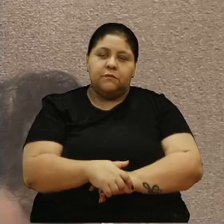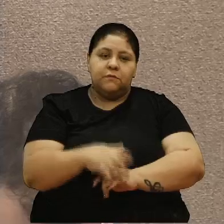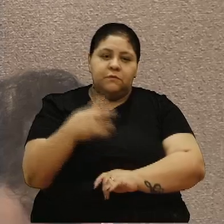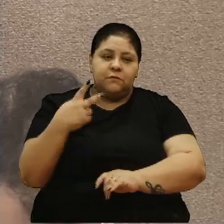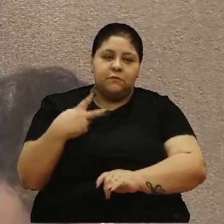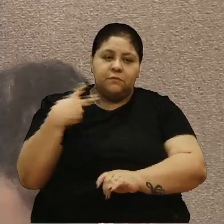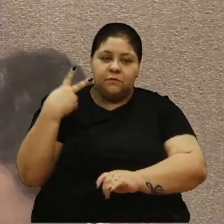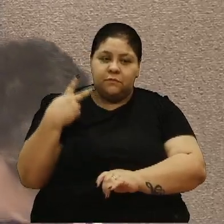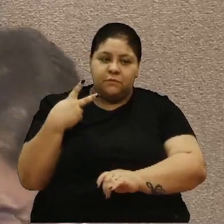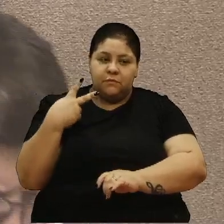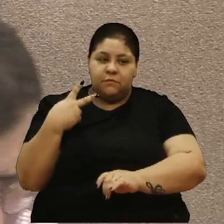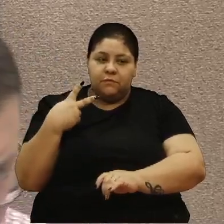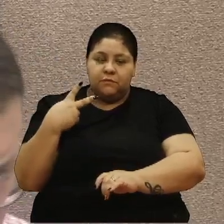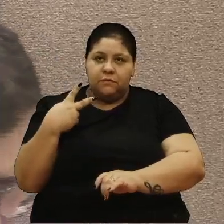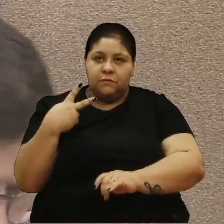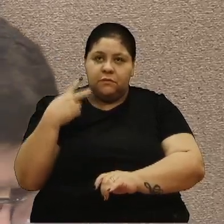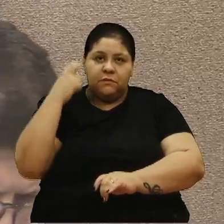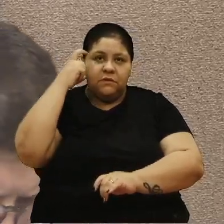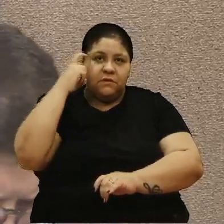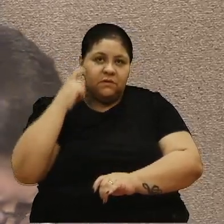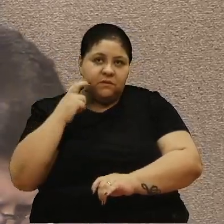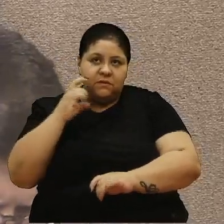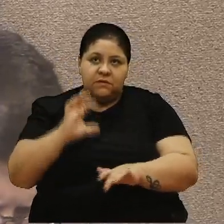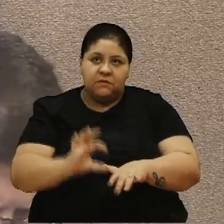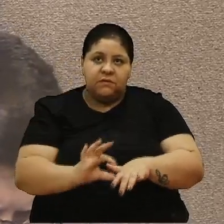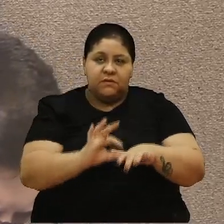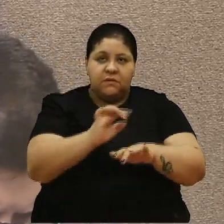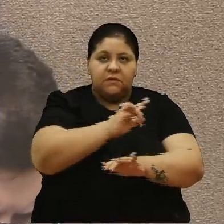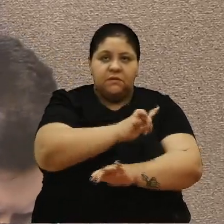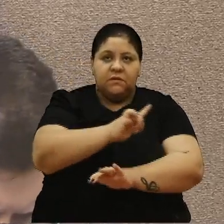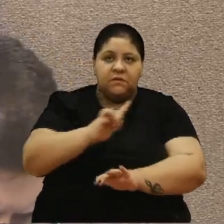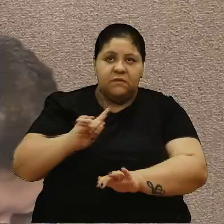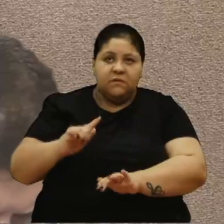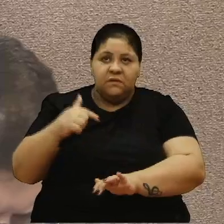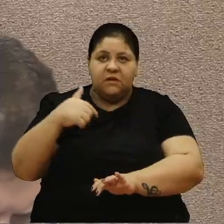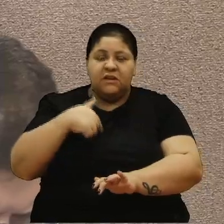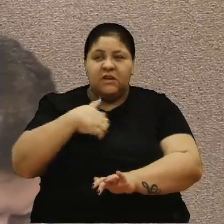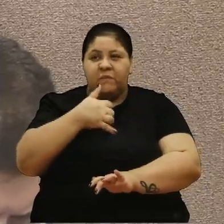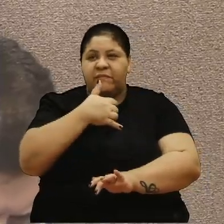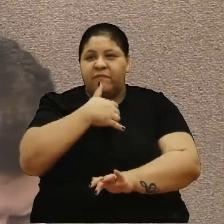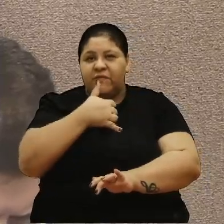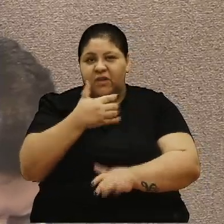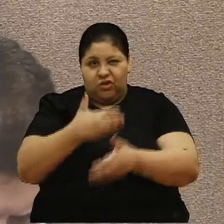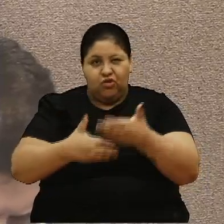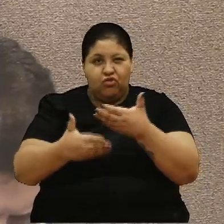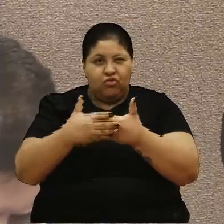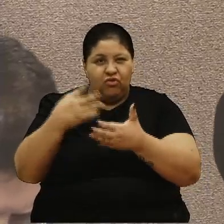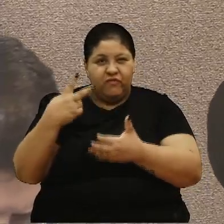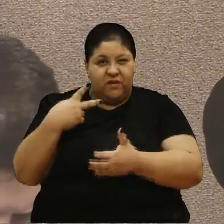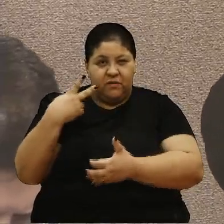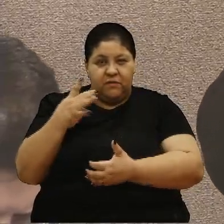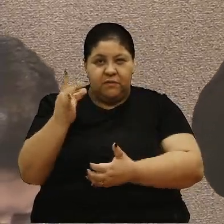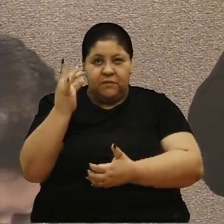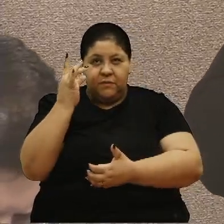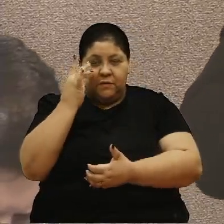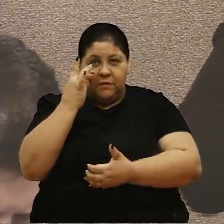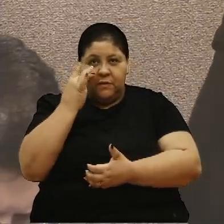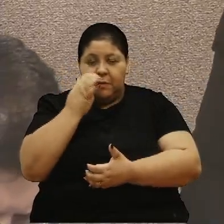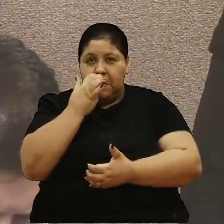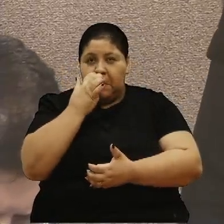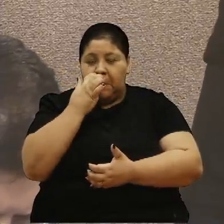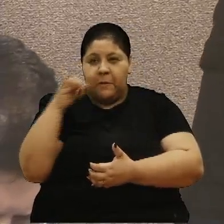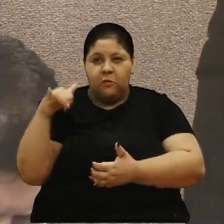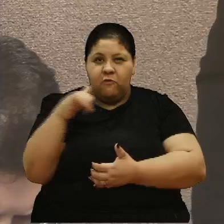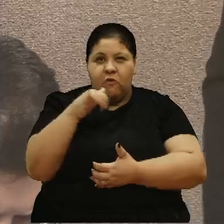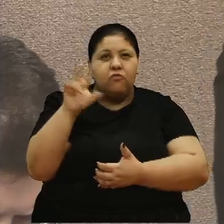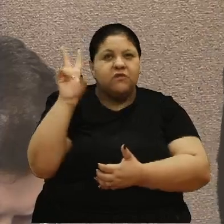Vereador Daniel, líder do governo, algo que me deixa muito triste, e todos os vereadores aqui presentes. No voo de